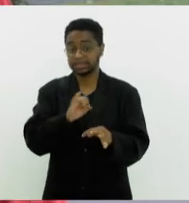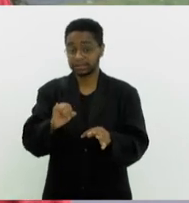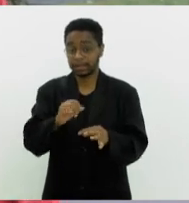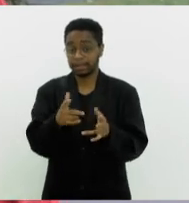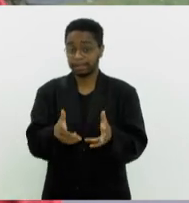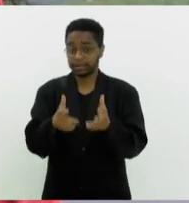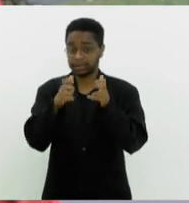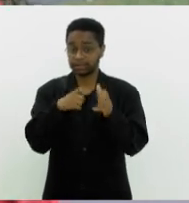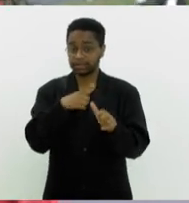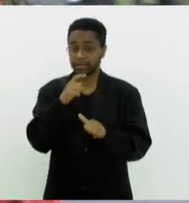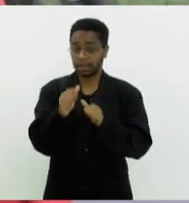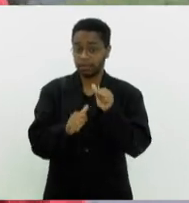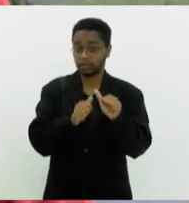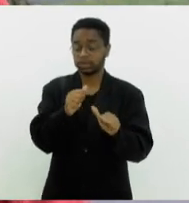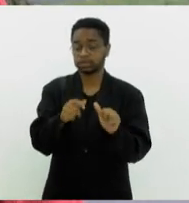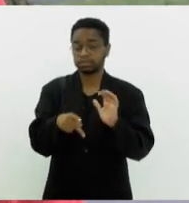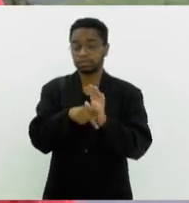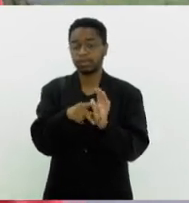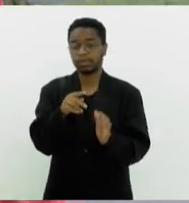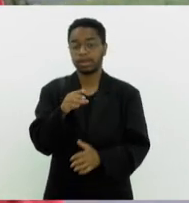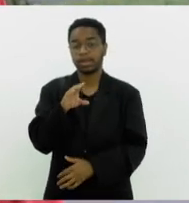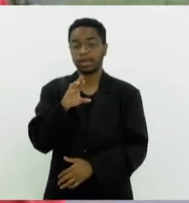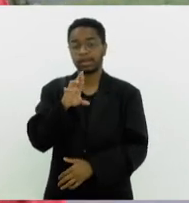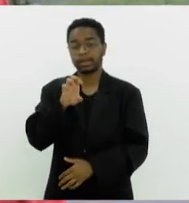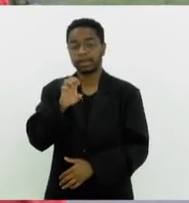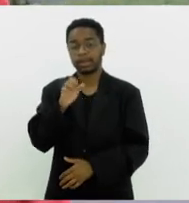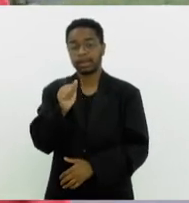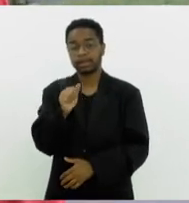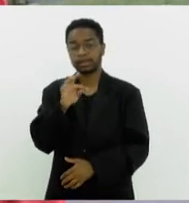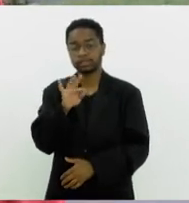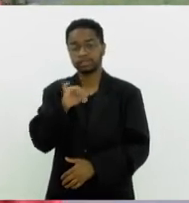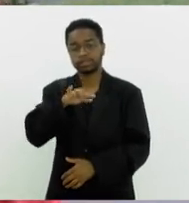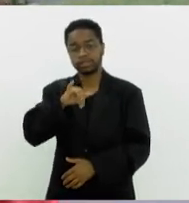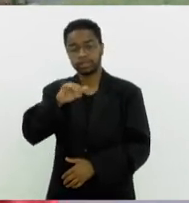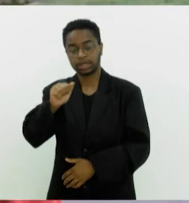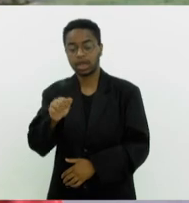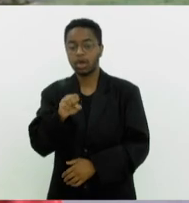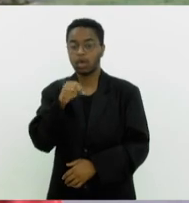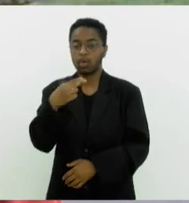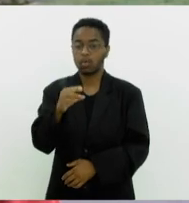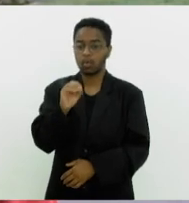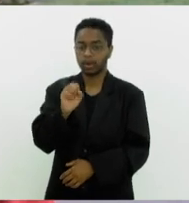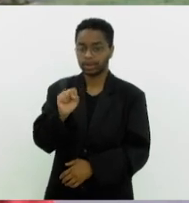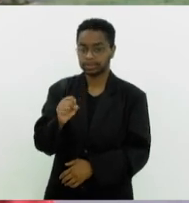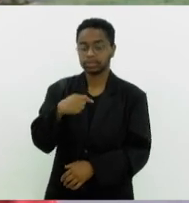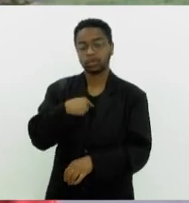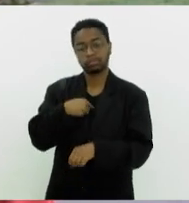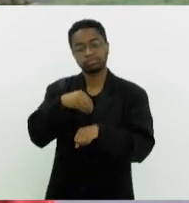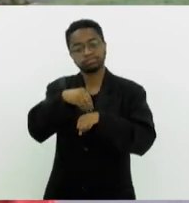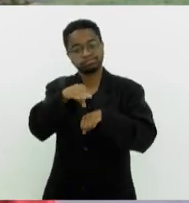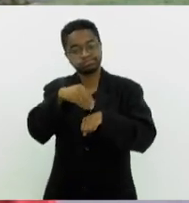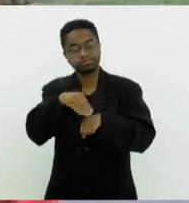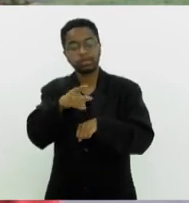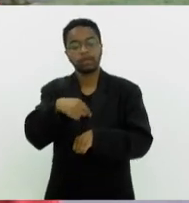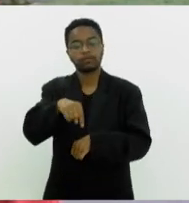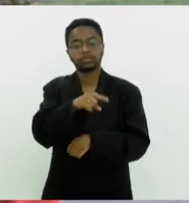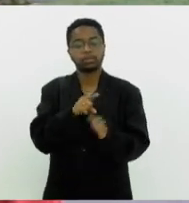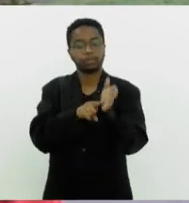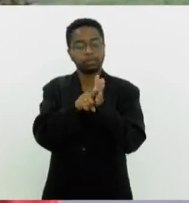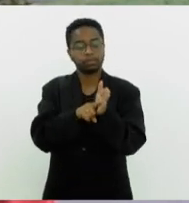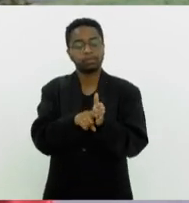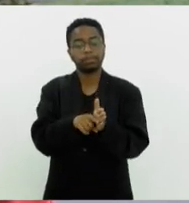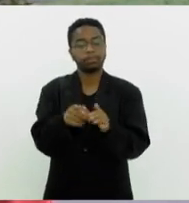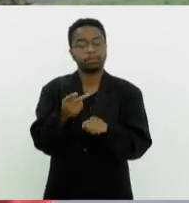alteração de creatinina, alteração no S, eu sugiro procurar um nefrologista para a gente poder avaliar e